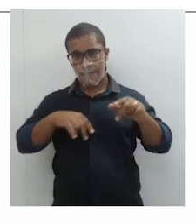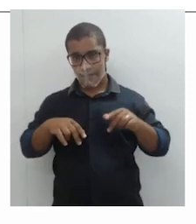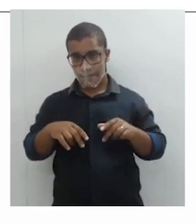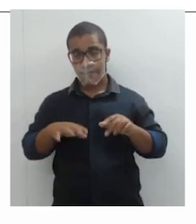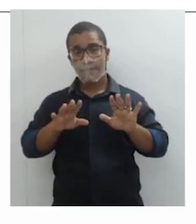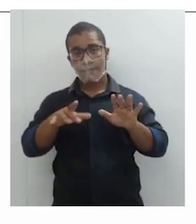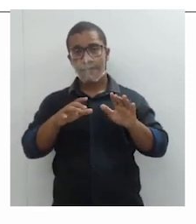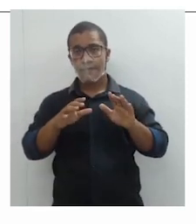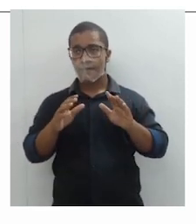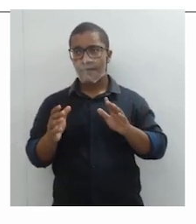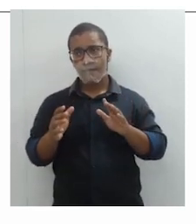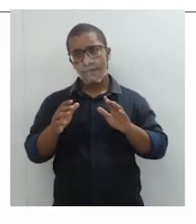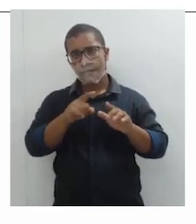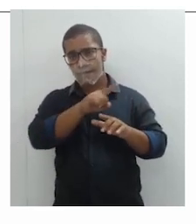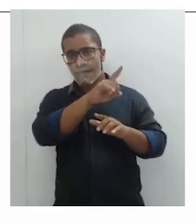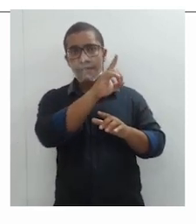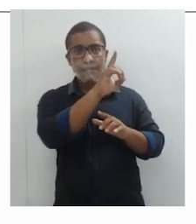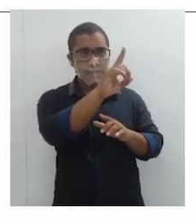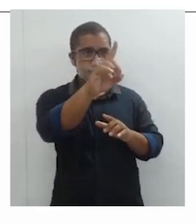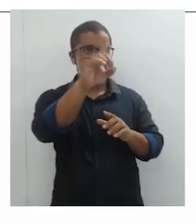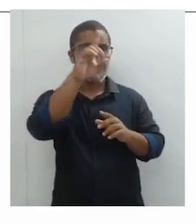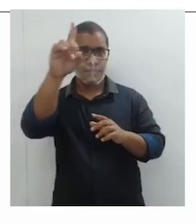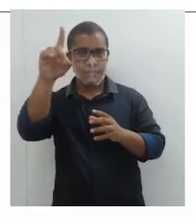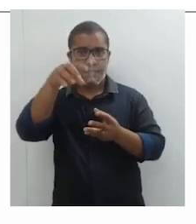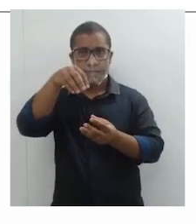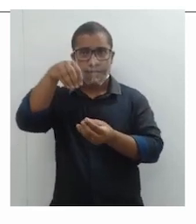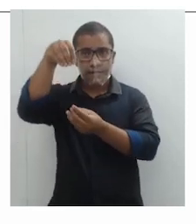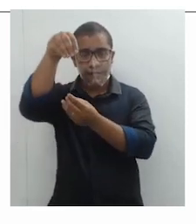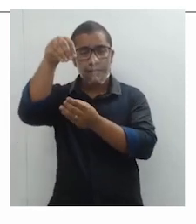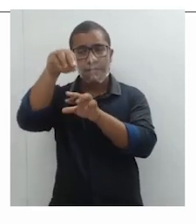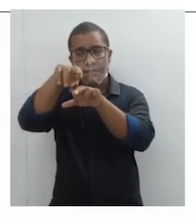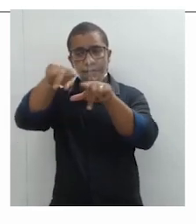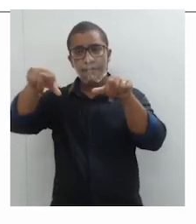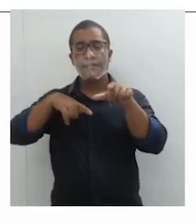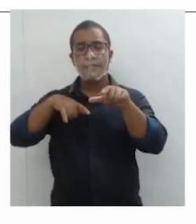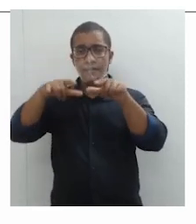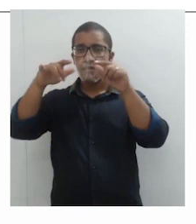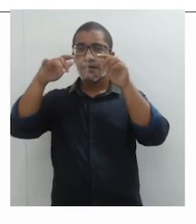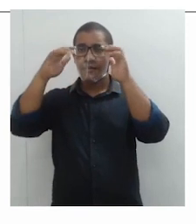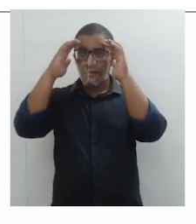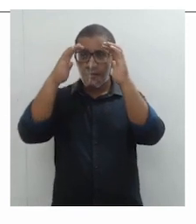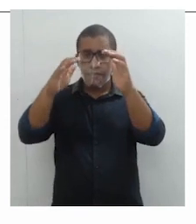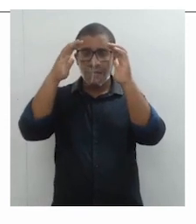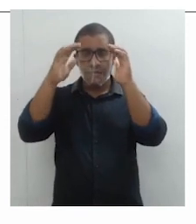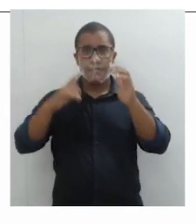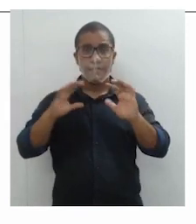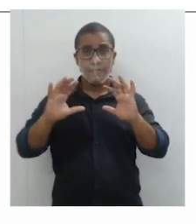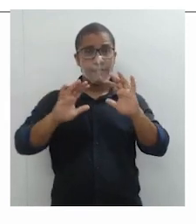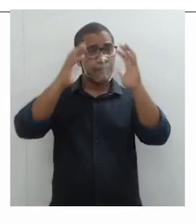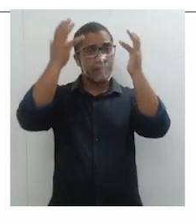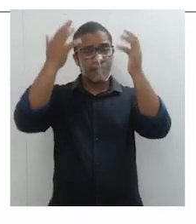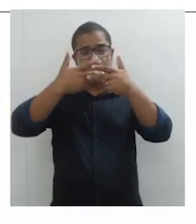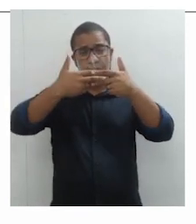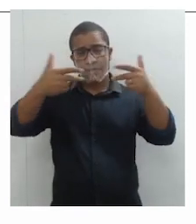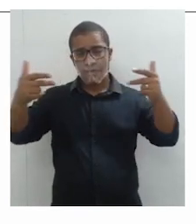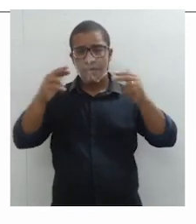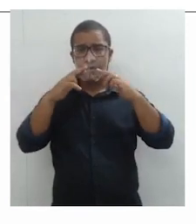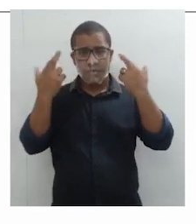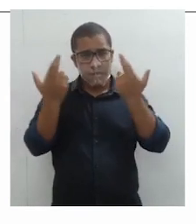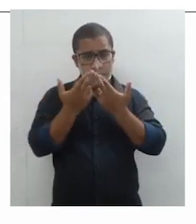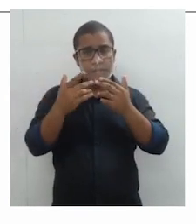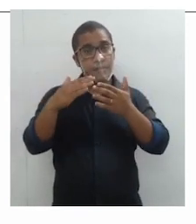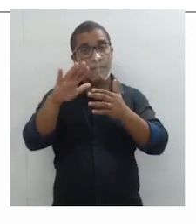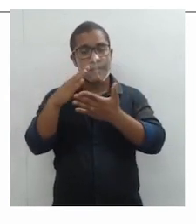homenagem a estes deuses e espíritos faziam rituais cerimônias festas um exemplo